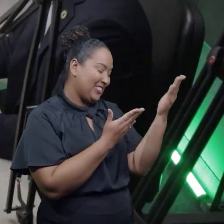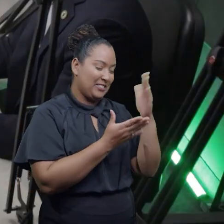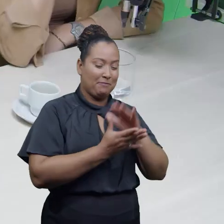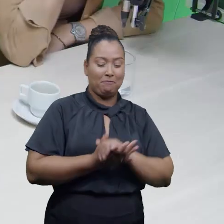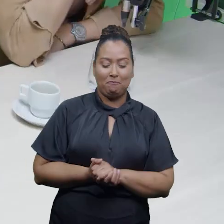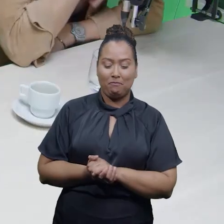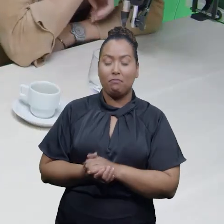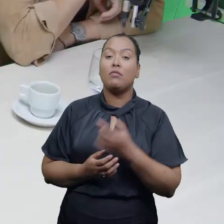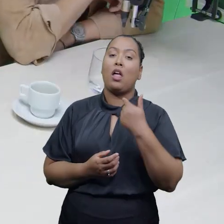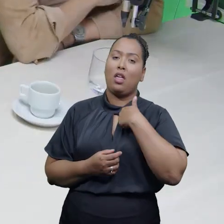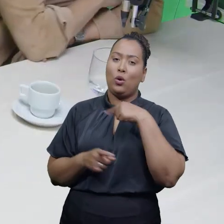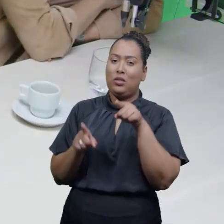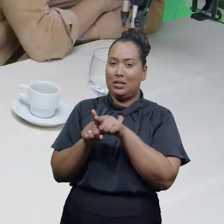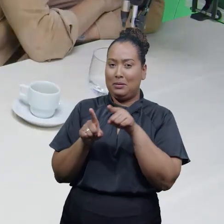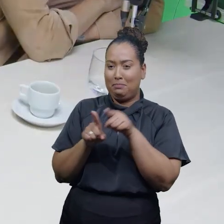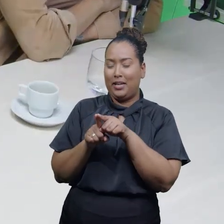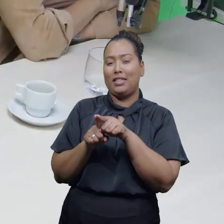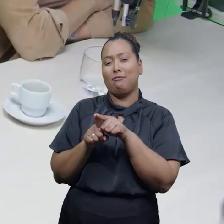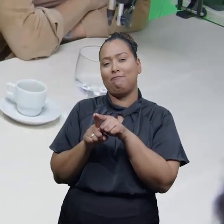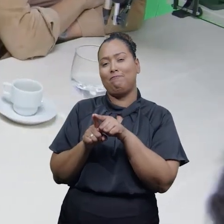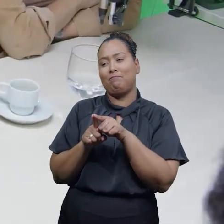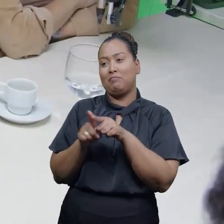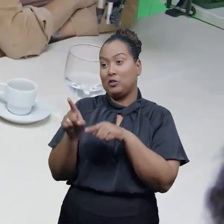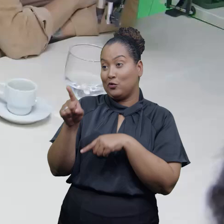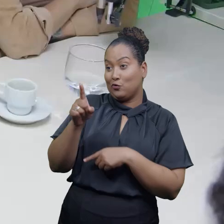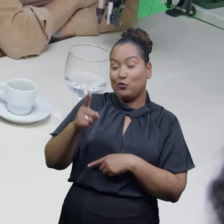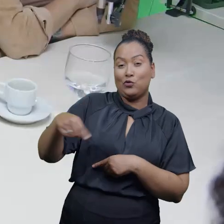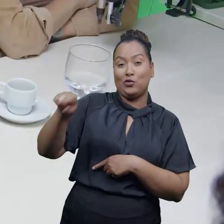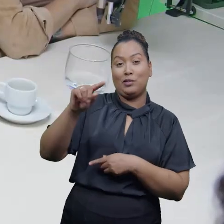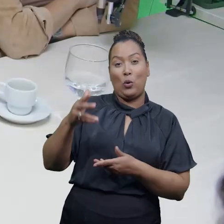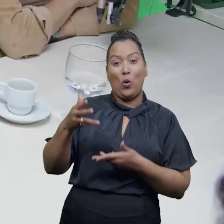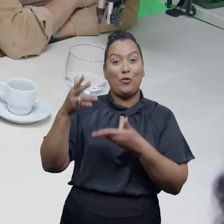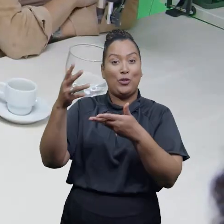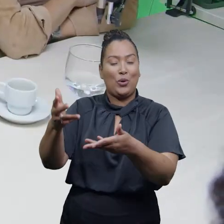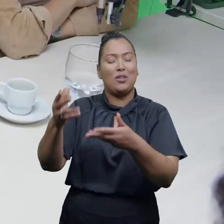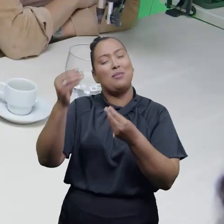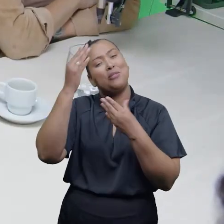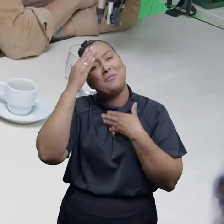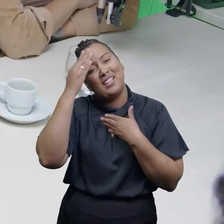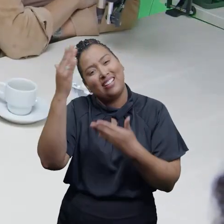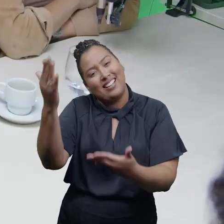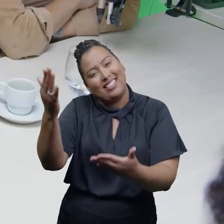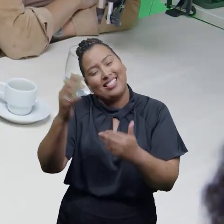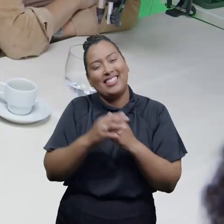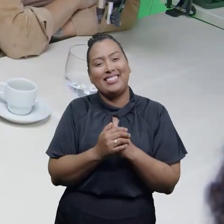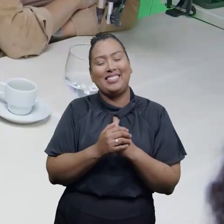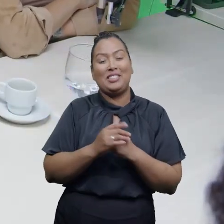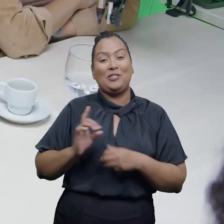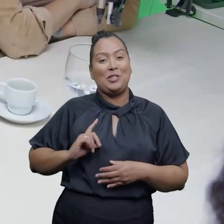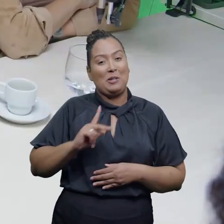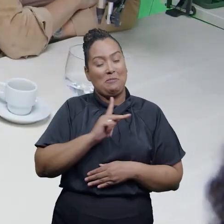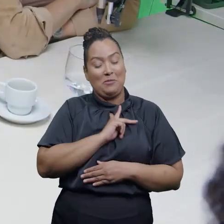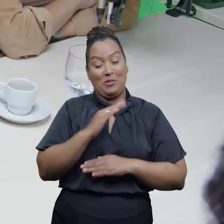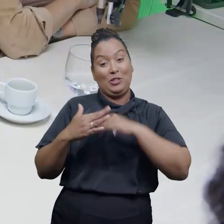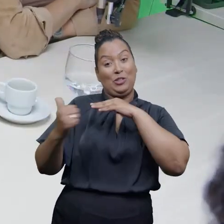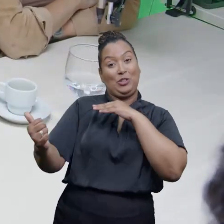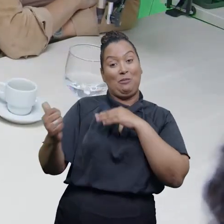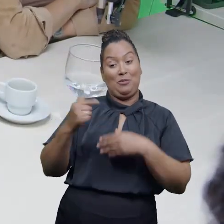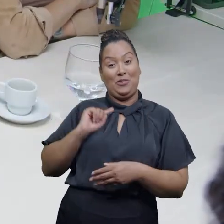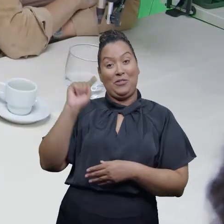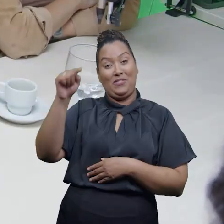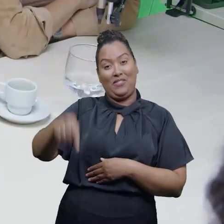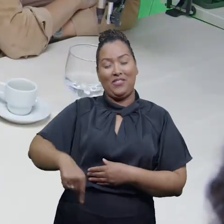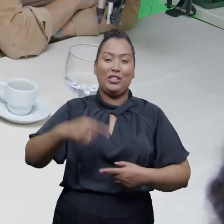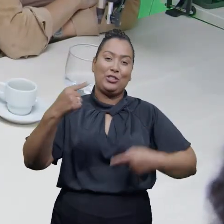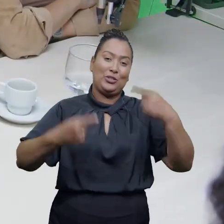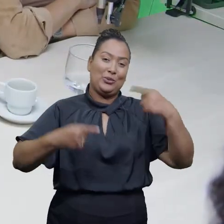agradece. Eu também queria agradecer o convite aqui da nossa casa, né, da Defensoria,